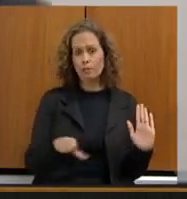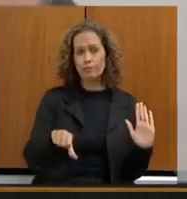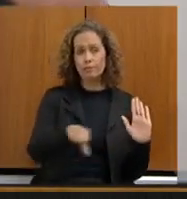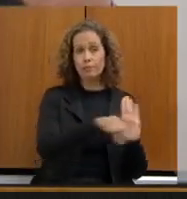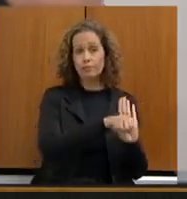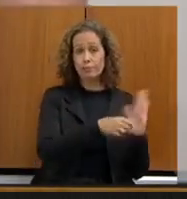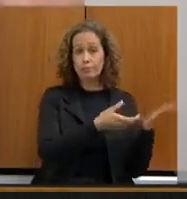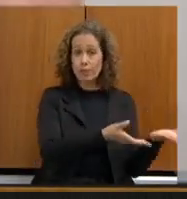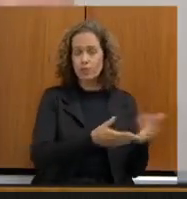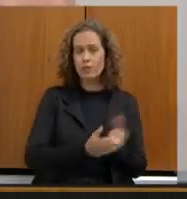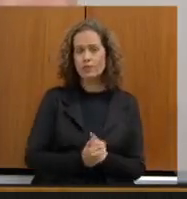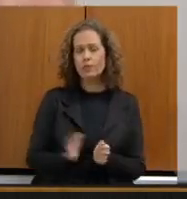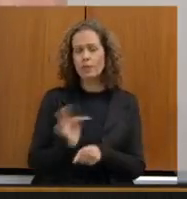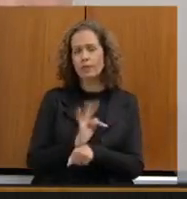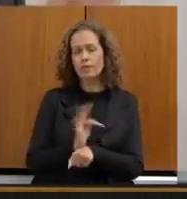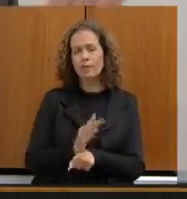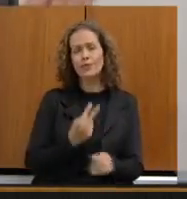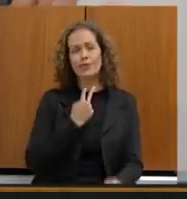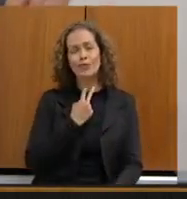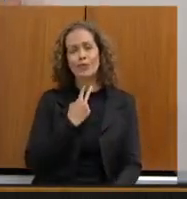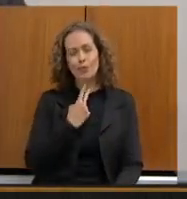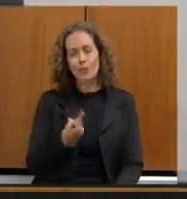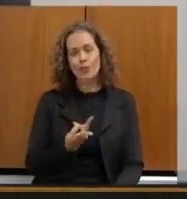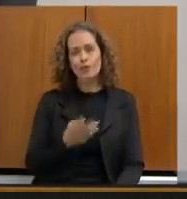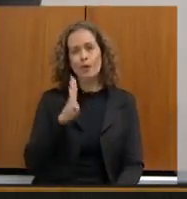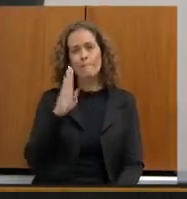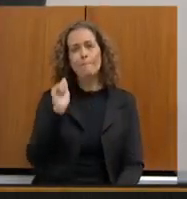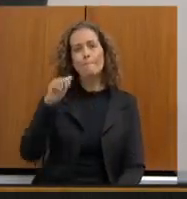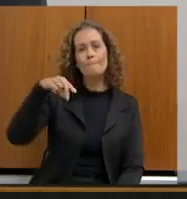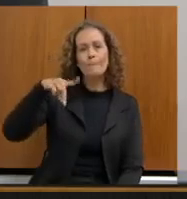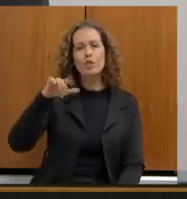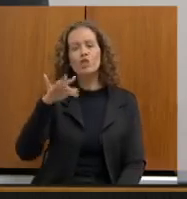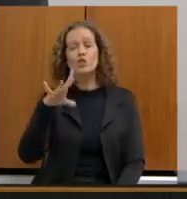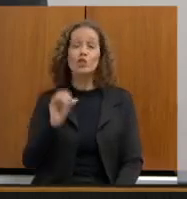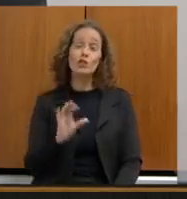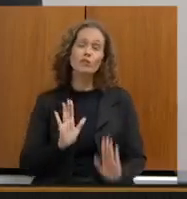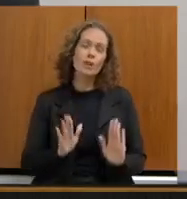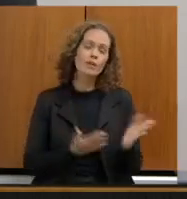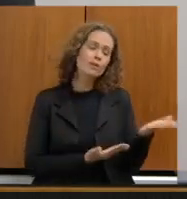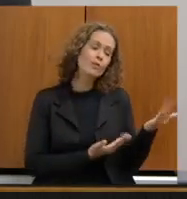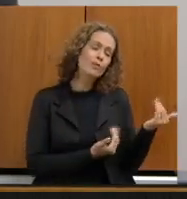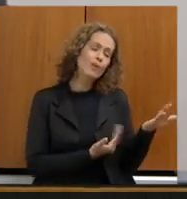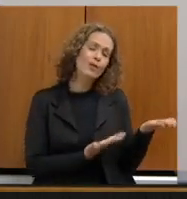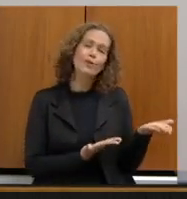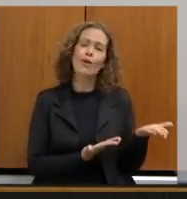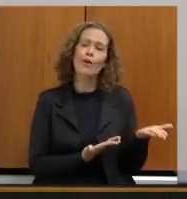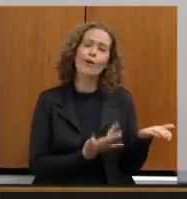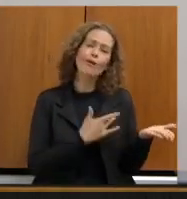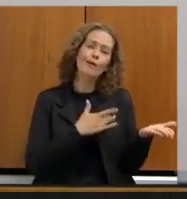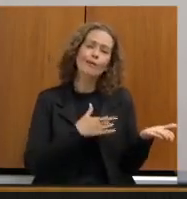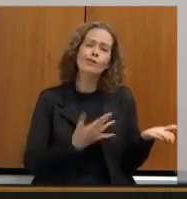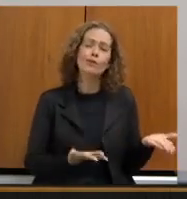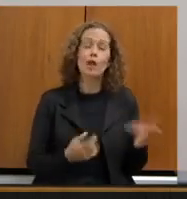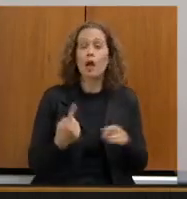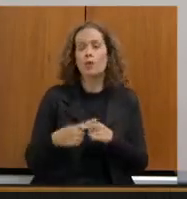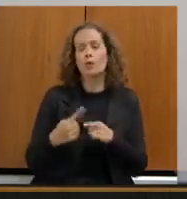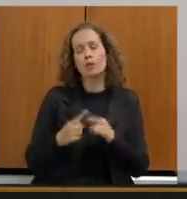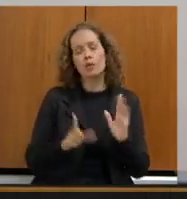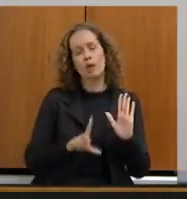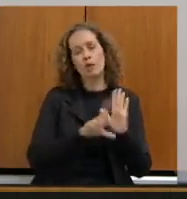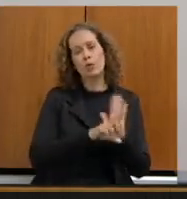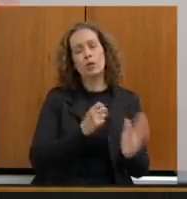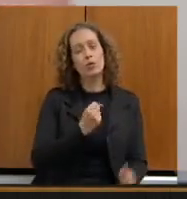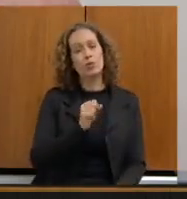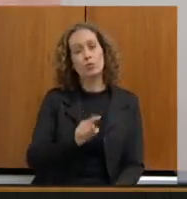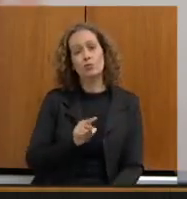quanto mais e que técnica melhor não podemos chamar de bandido Eu puxava de menor infrator ou é Doutora Patrícia não pode que a lei